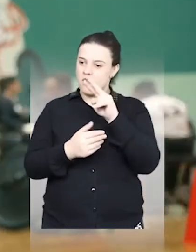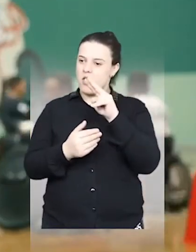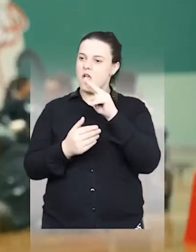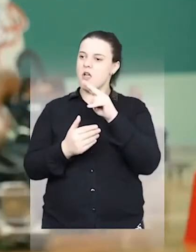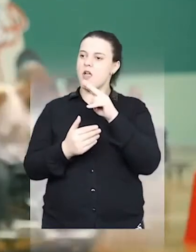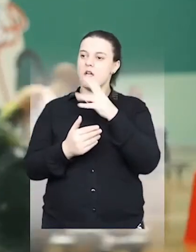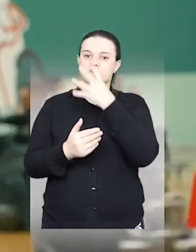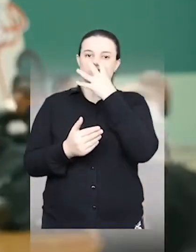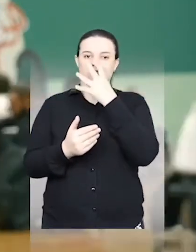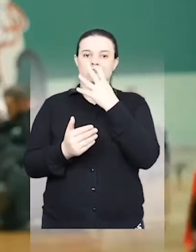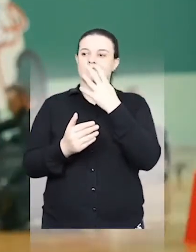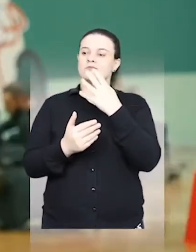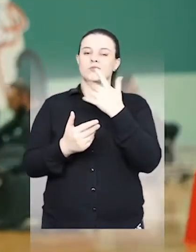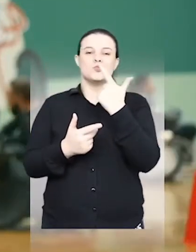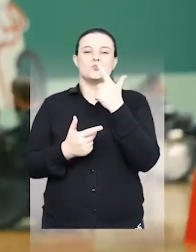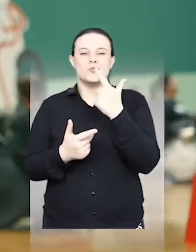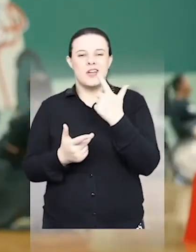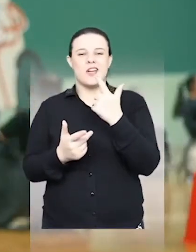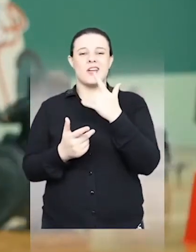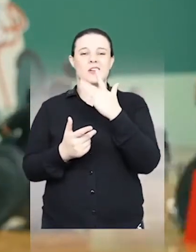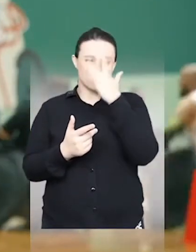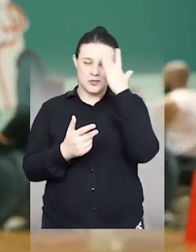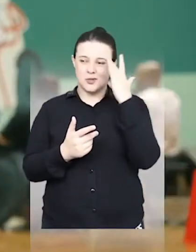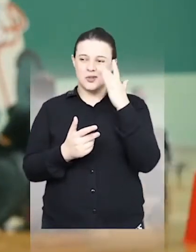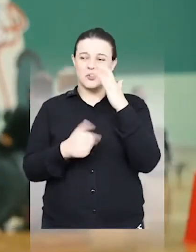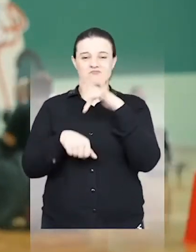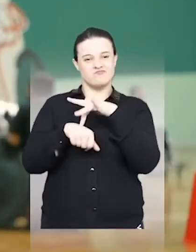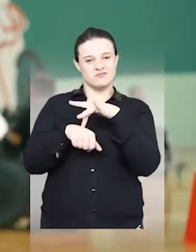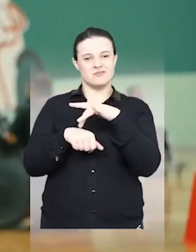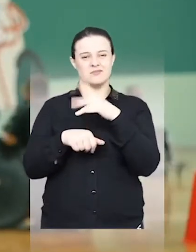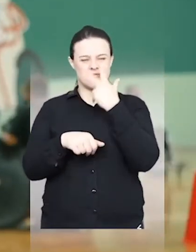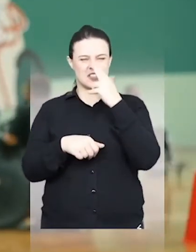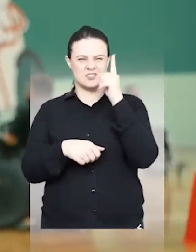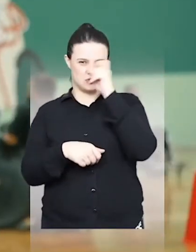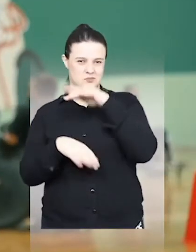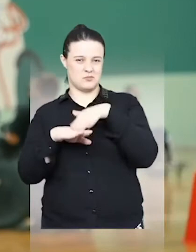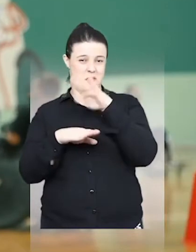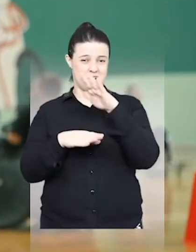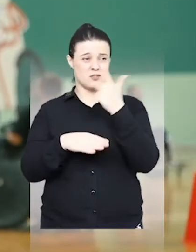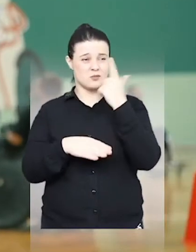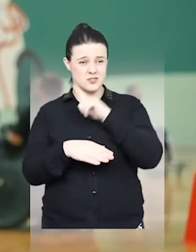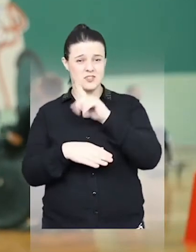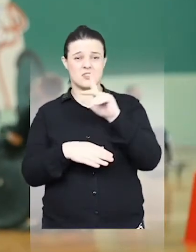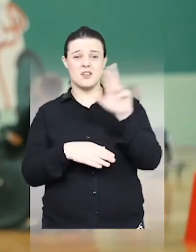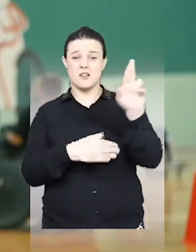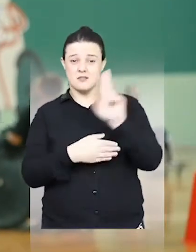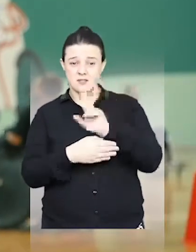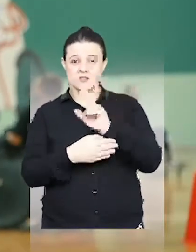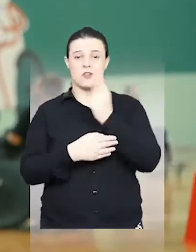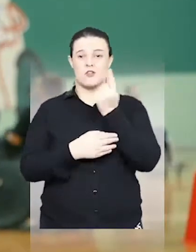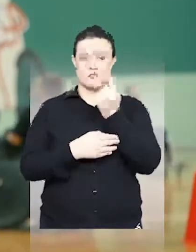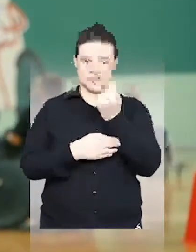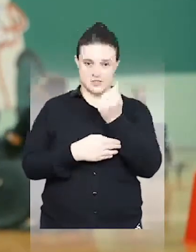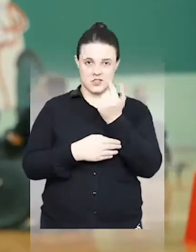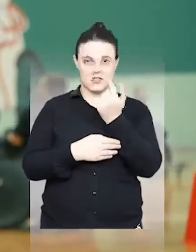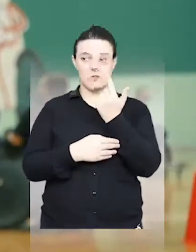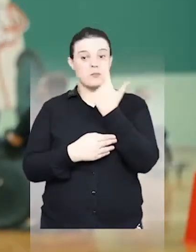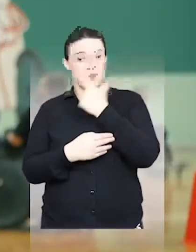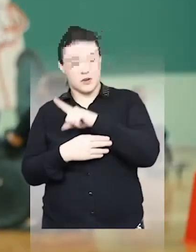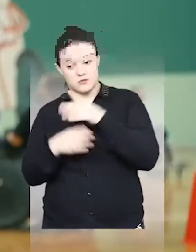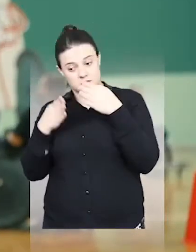reconhecimento também, né? Então, eu acho que uma das maiores dificuldades é essa. Esse retorno financeiro, para a